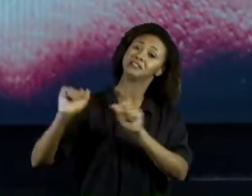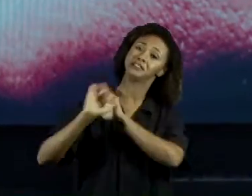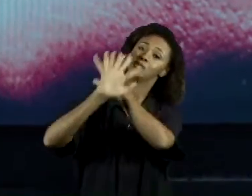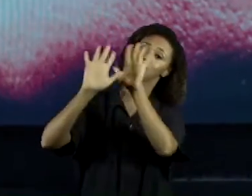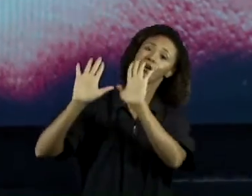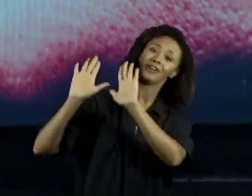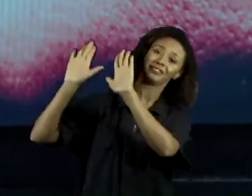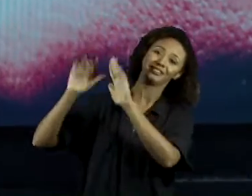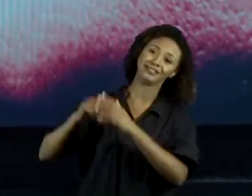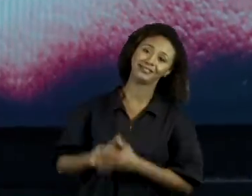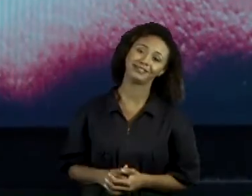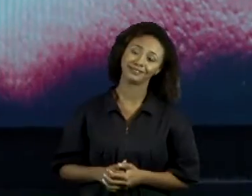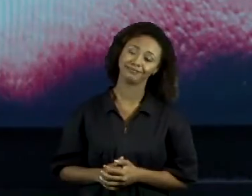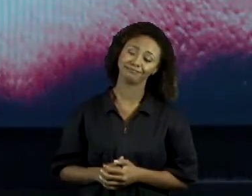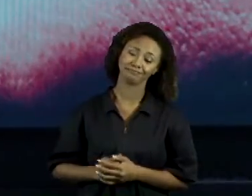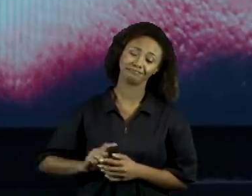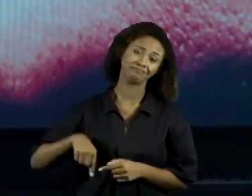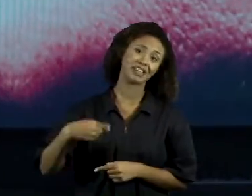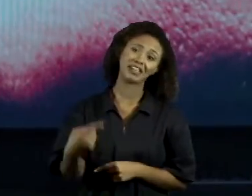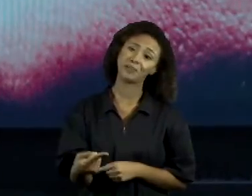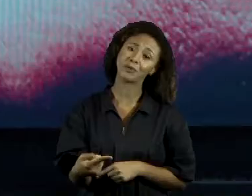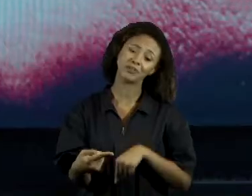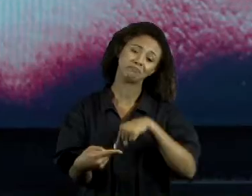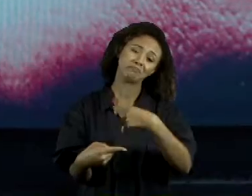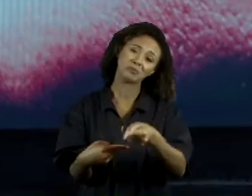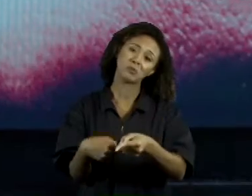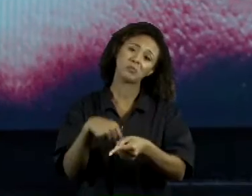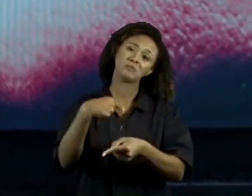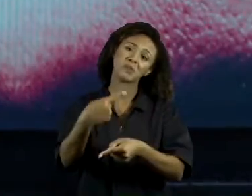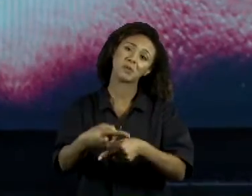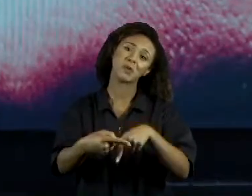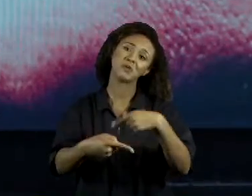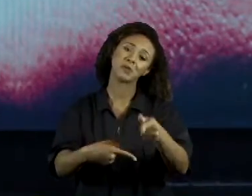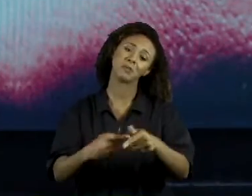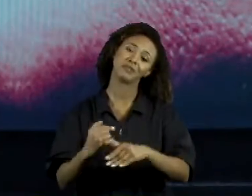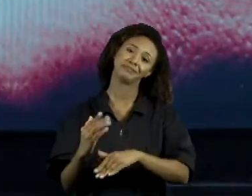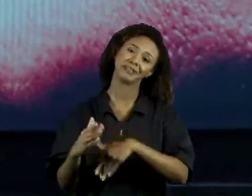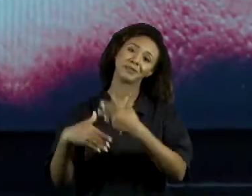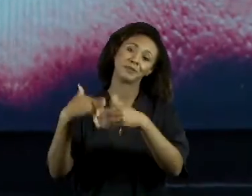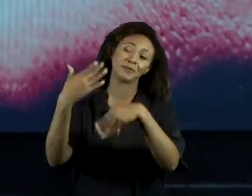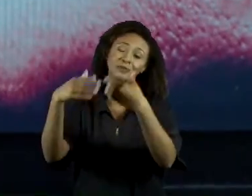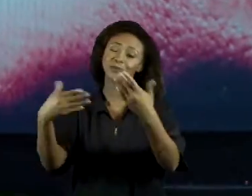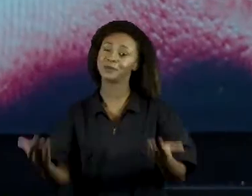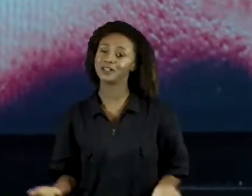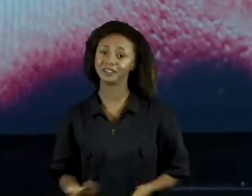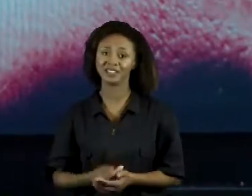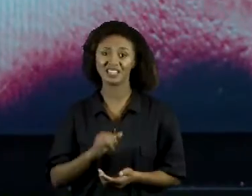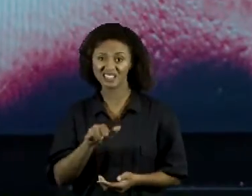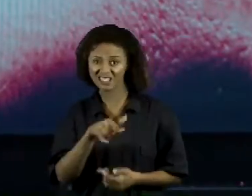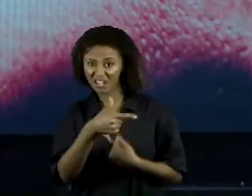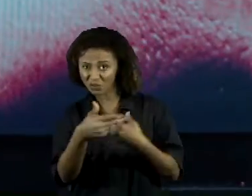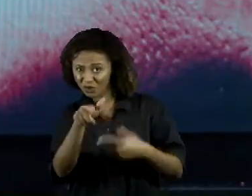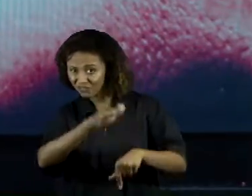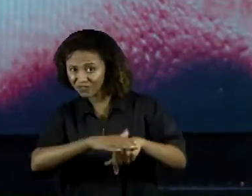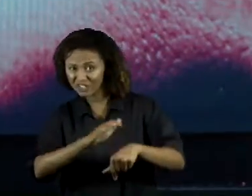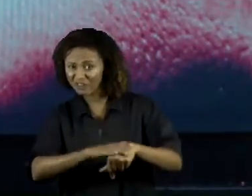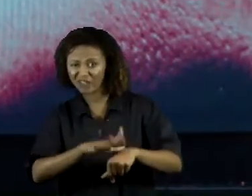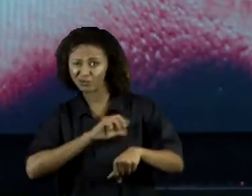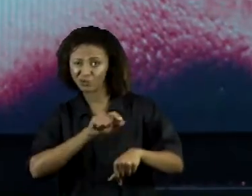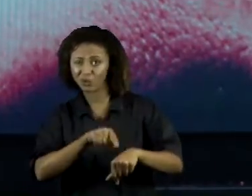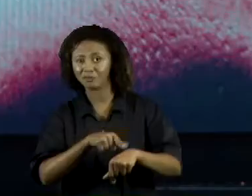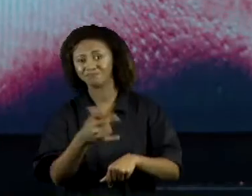é só consequência. Se você não ama o que faz, seu trabalho será